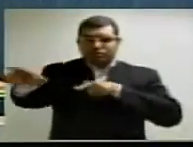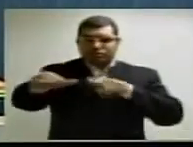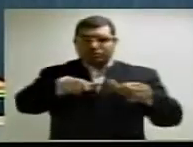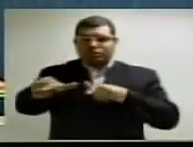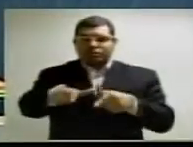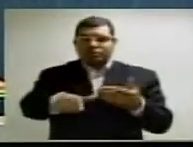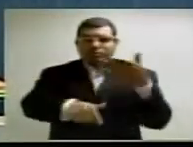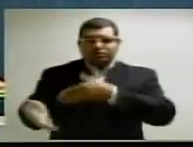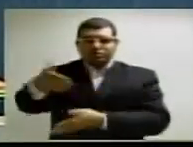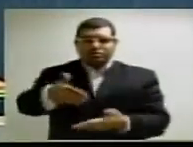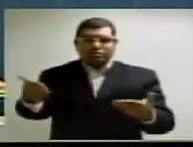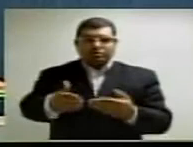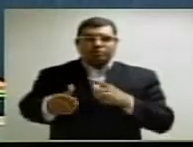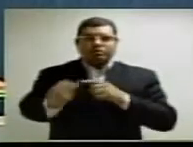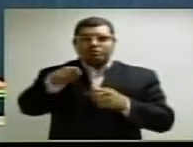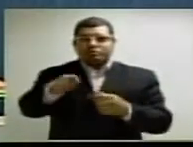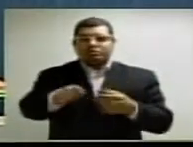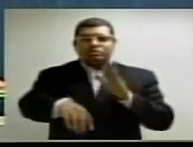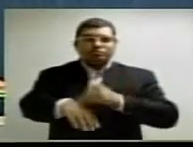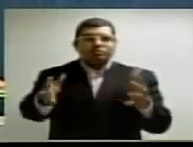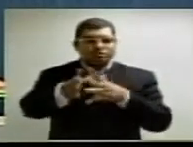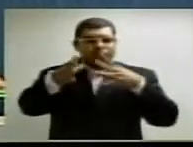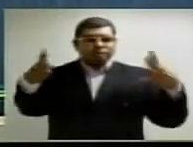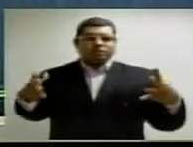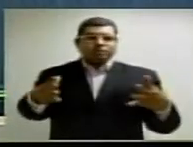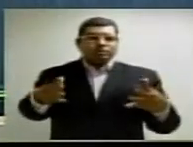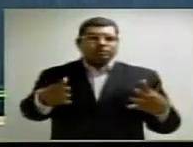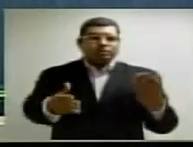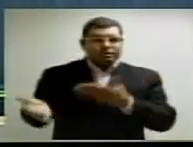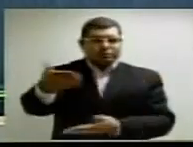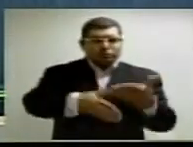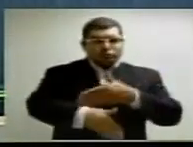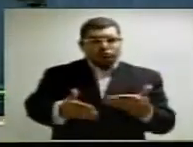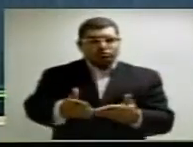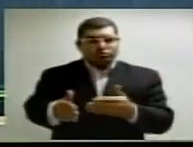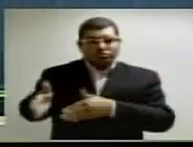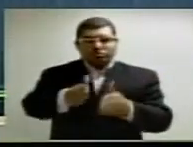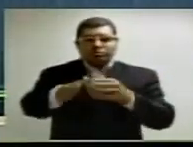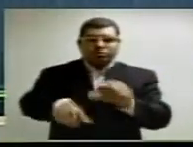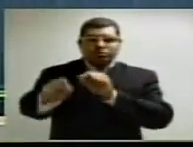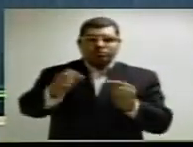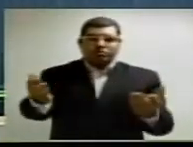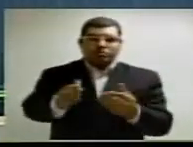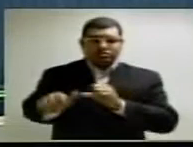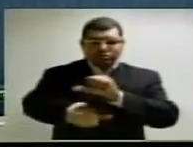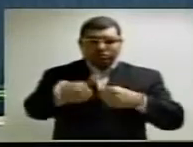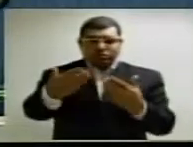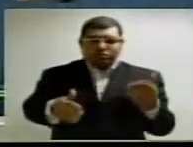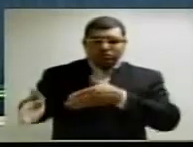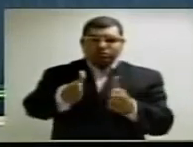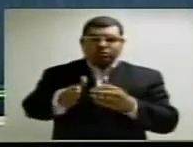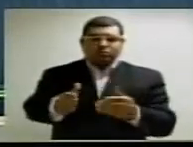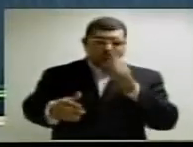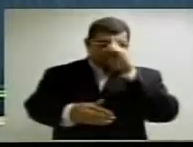recursos descentralizados, que devem ser cada vez maior. E, infelizmente, o caminho que se escolhe é o caminho inverso. É o caminho